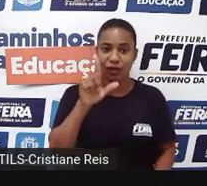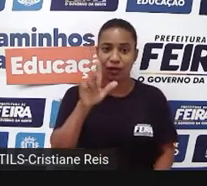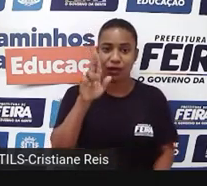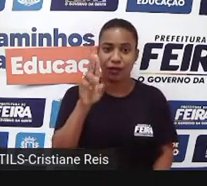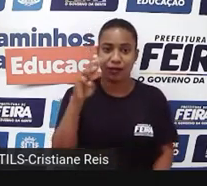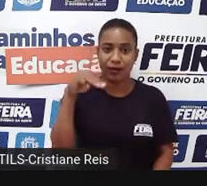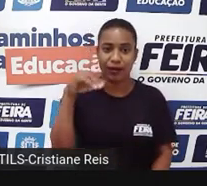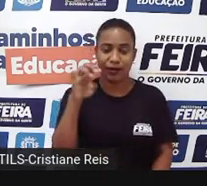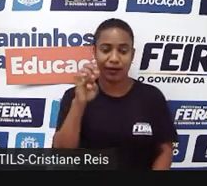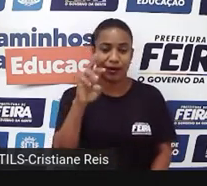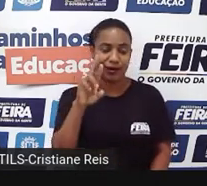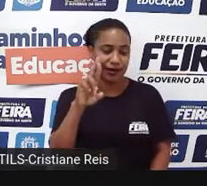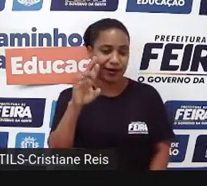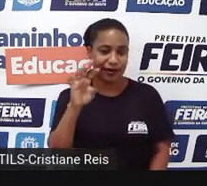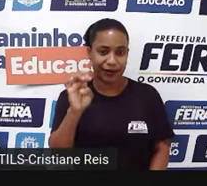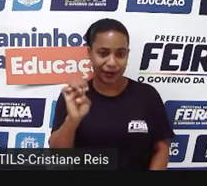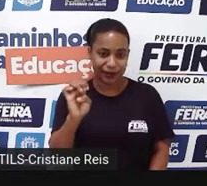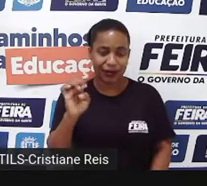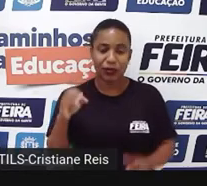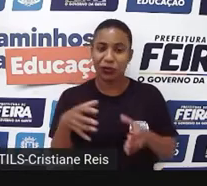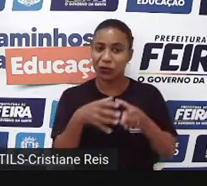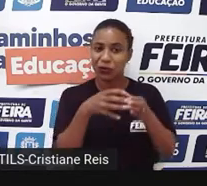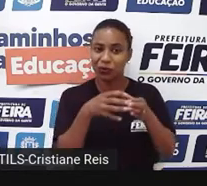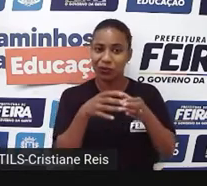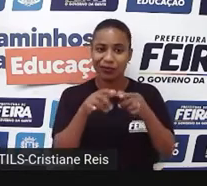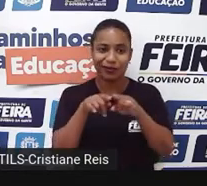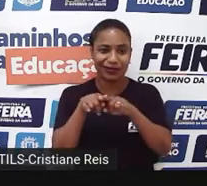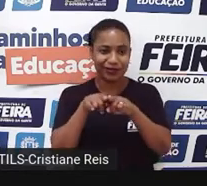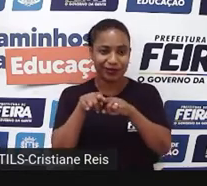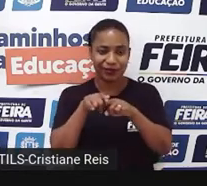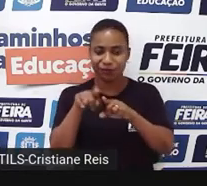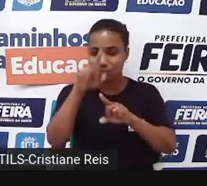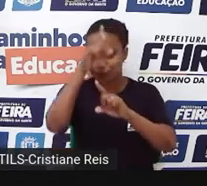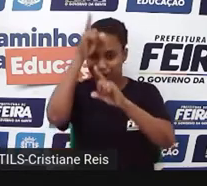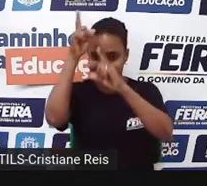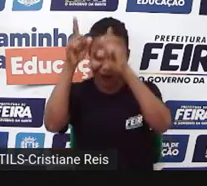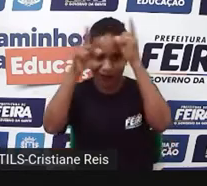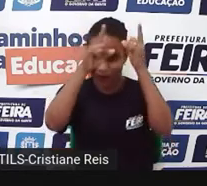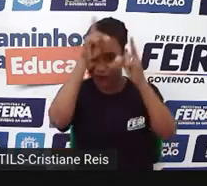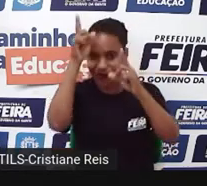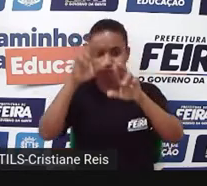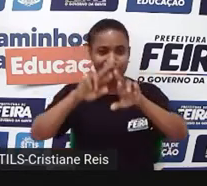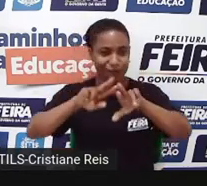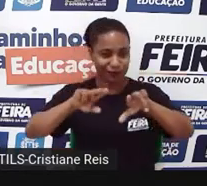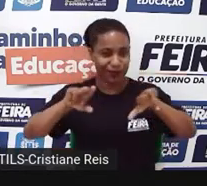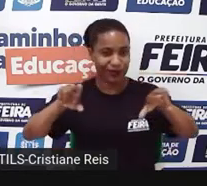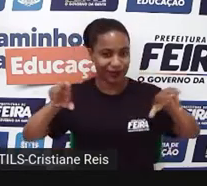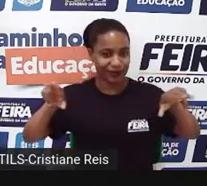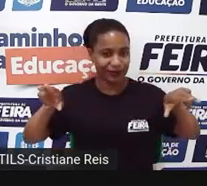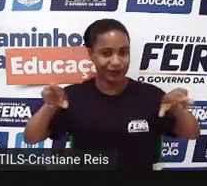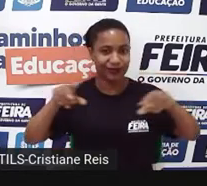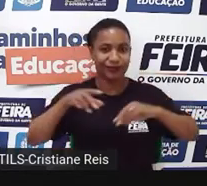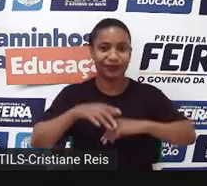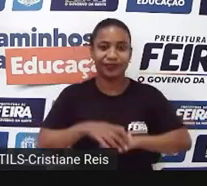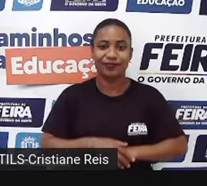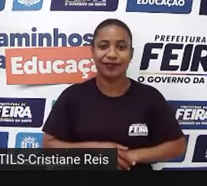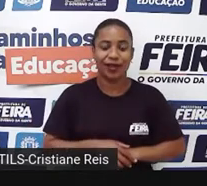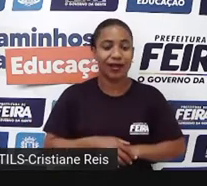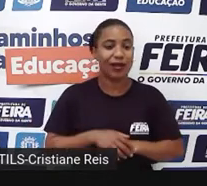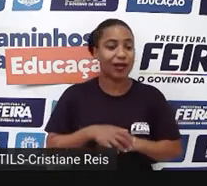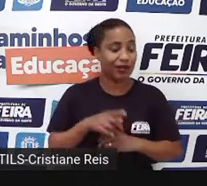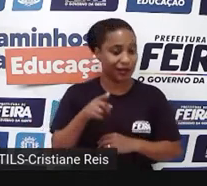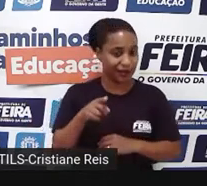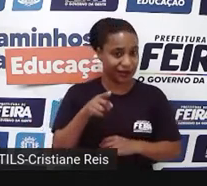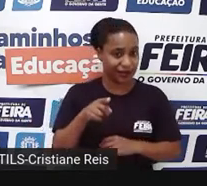Lumière. E aí, gente, nós temos aqui os irmãos Lumière, eles foram os